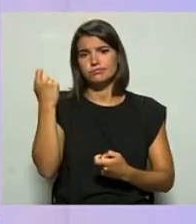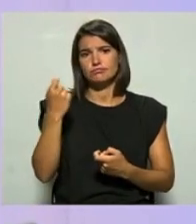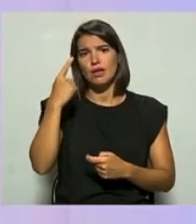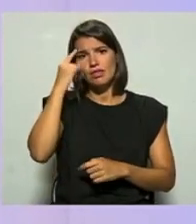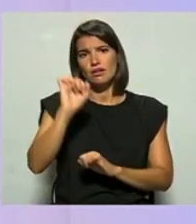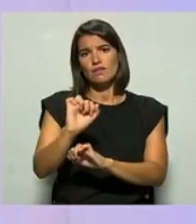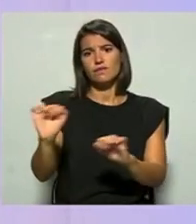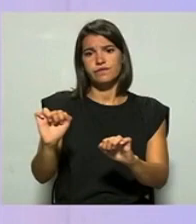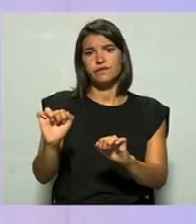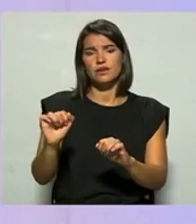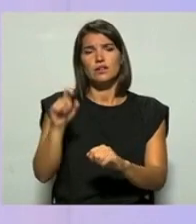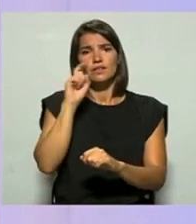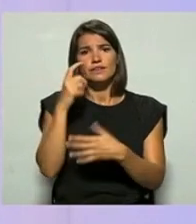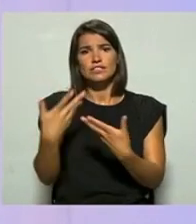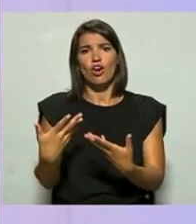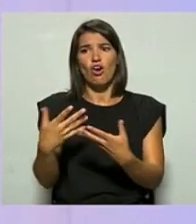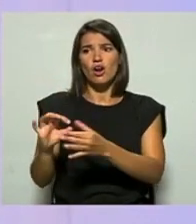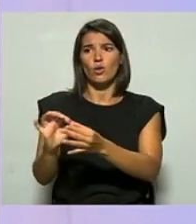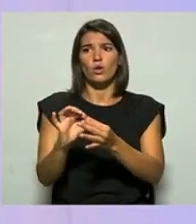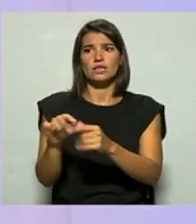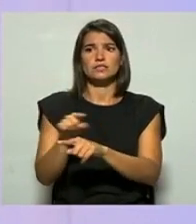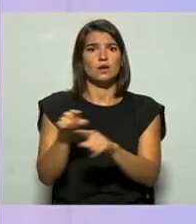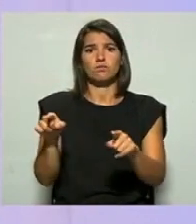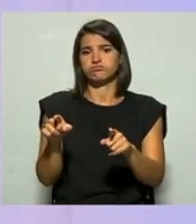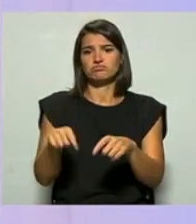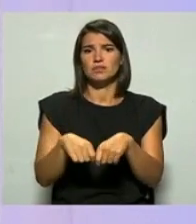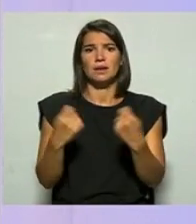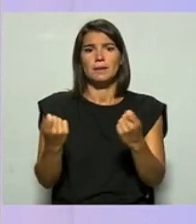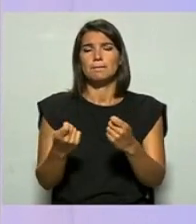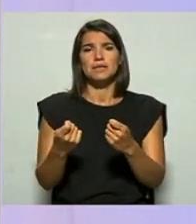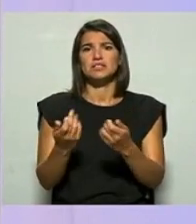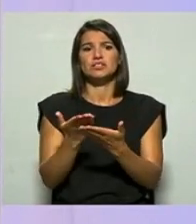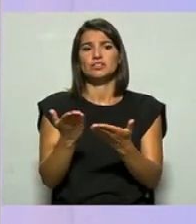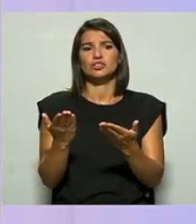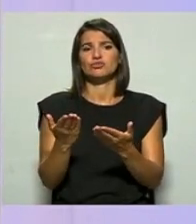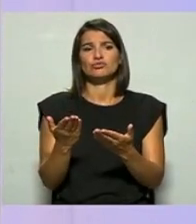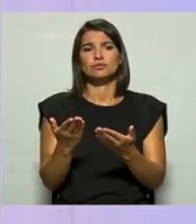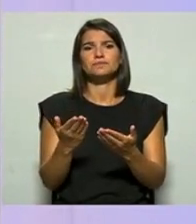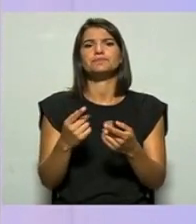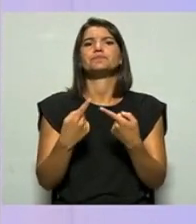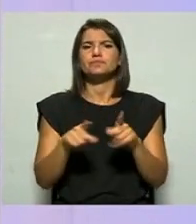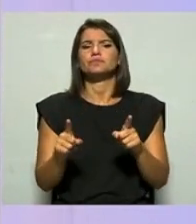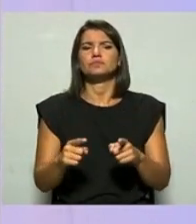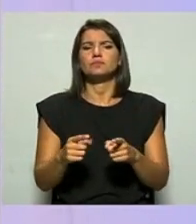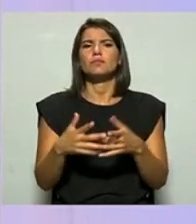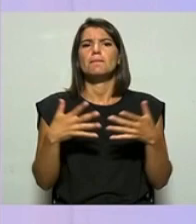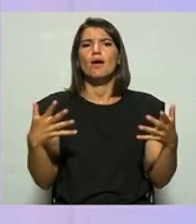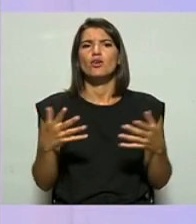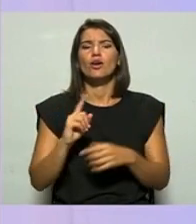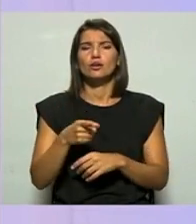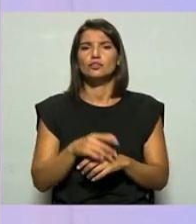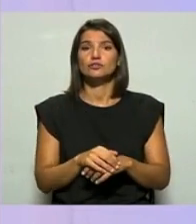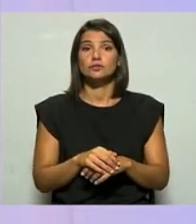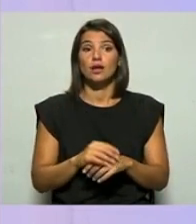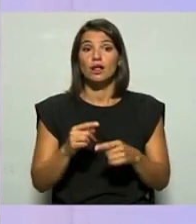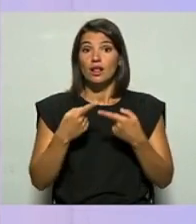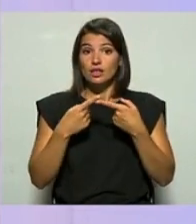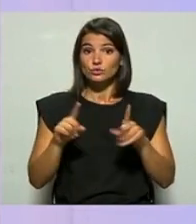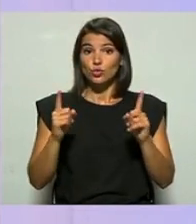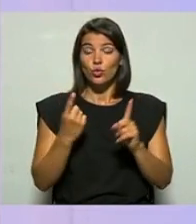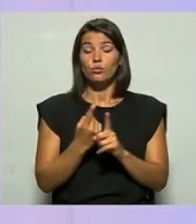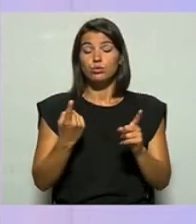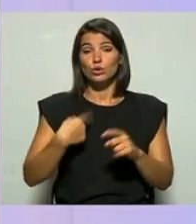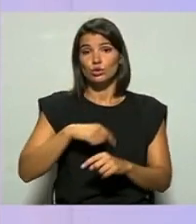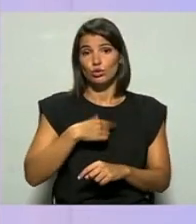com aquelas ideias que são definidas pela Sefaz coligações e partidos que se qual é a principal diferença a principal diferença é que